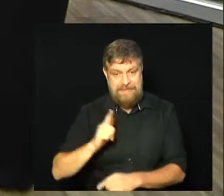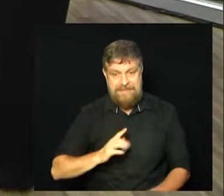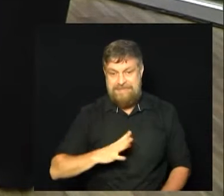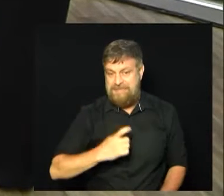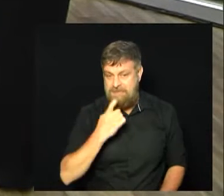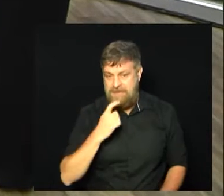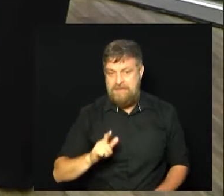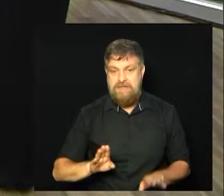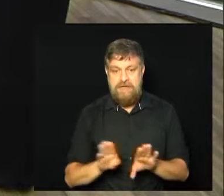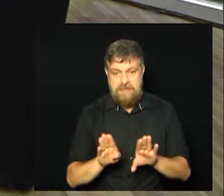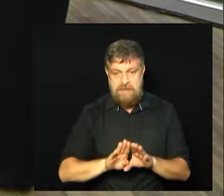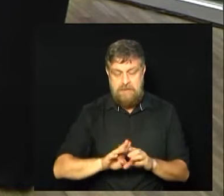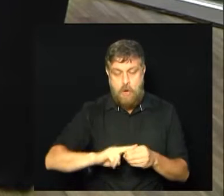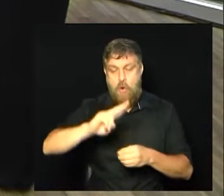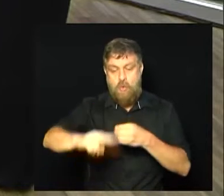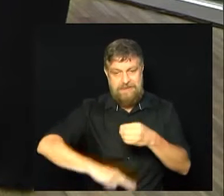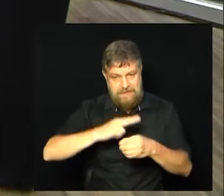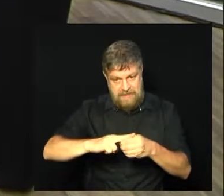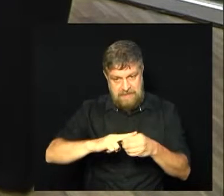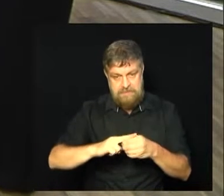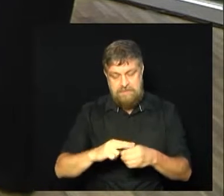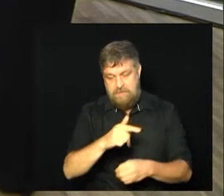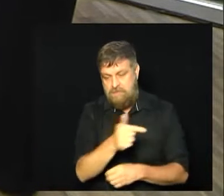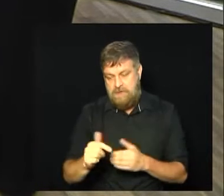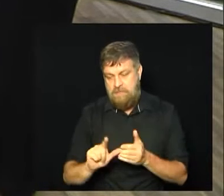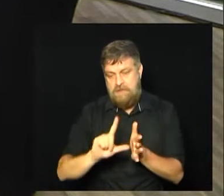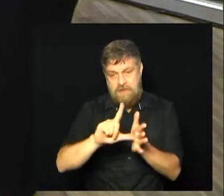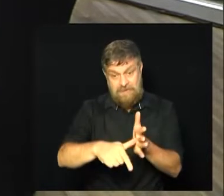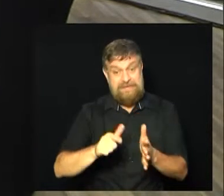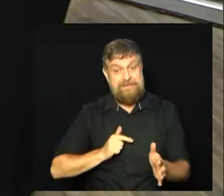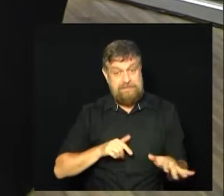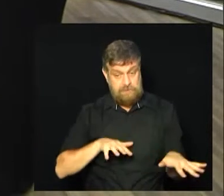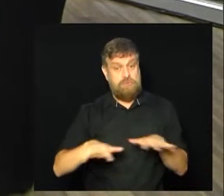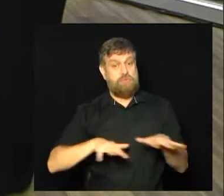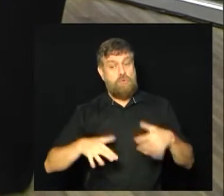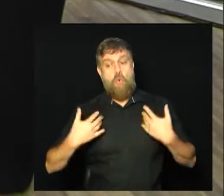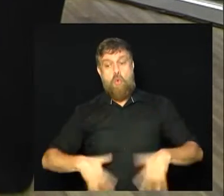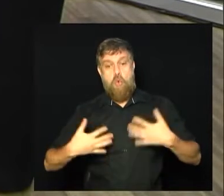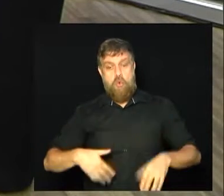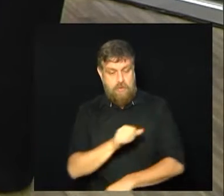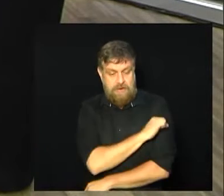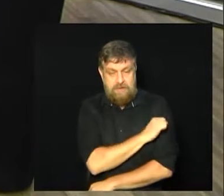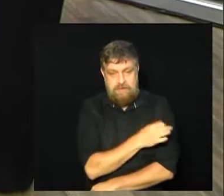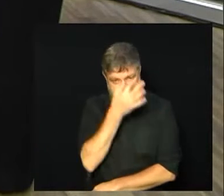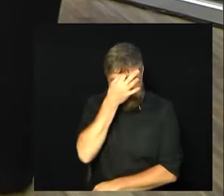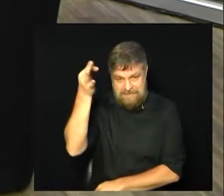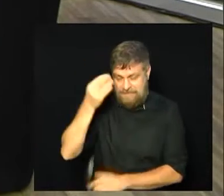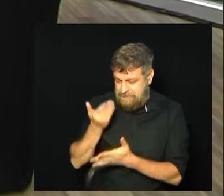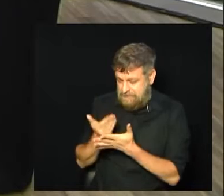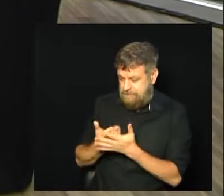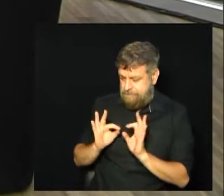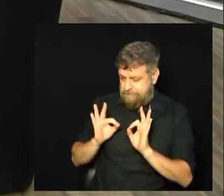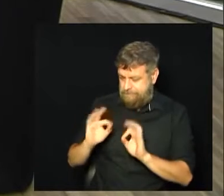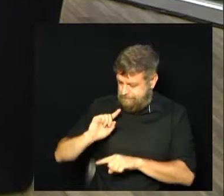o Nesp também na próxima semana, então muita agitação para os estudantes nesse fim de ano. Boa sorte e bons estudos a